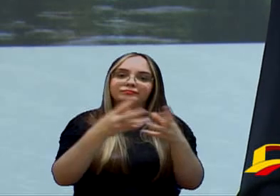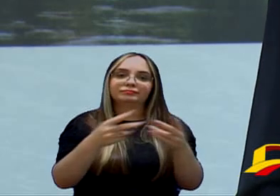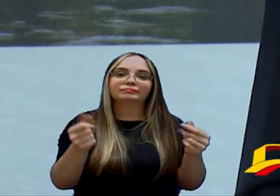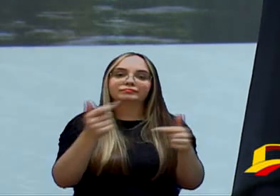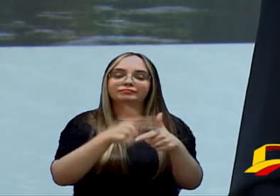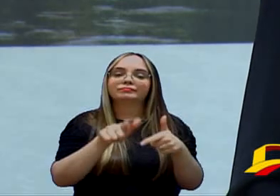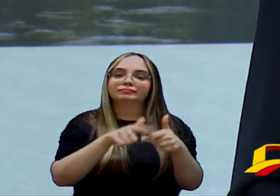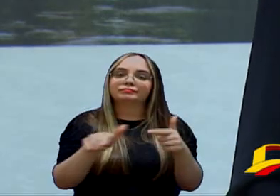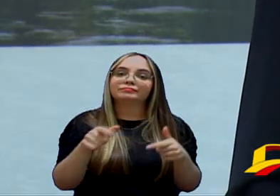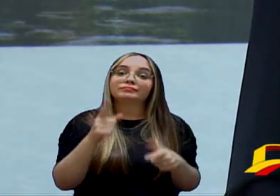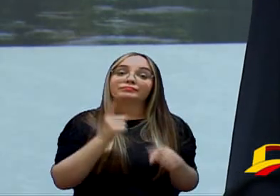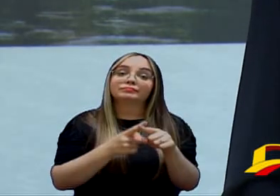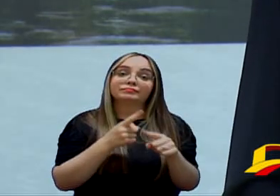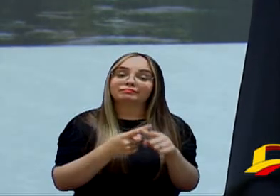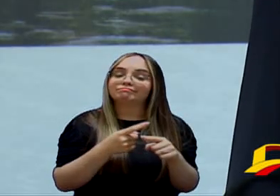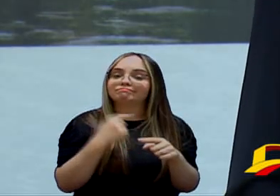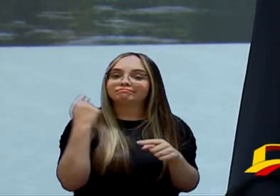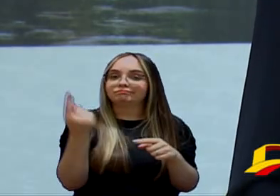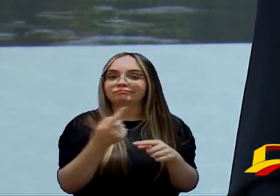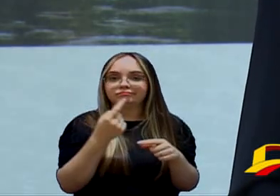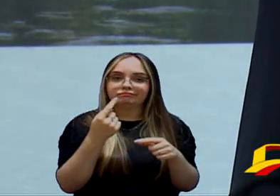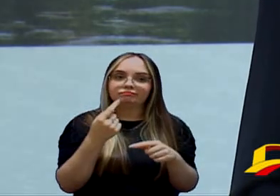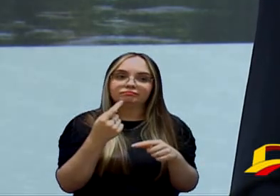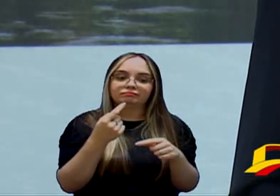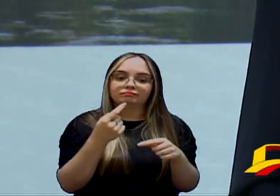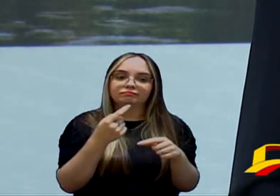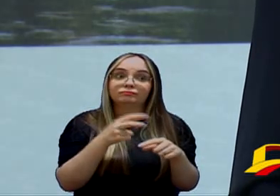solução porque não se justifica que um bairro